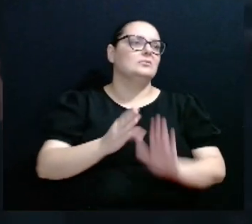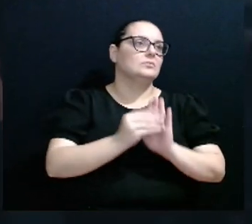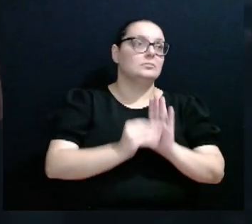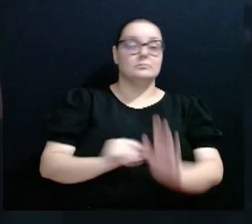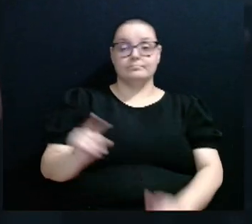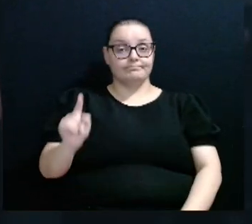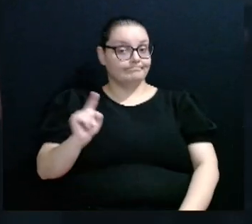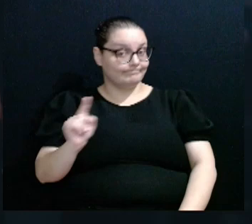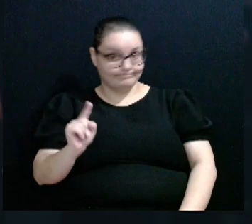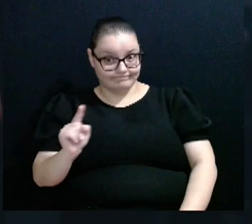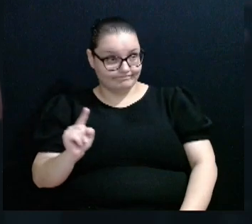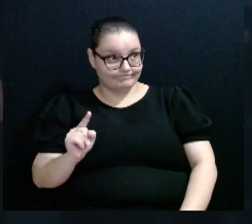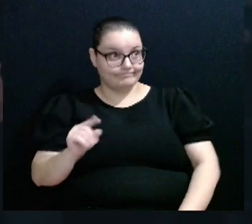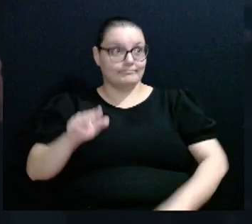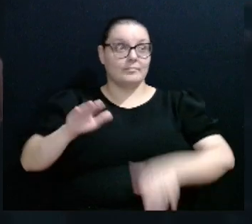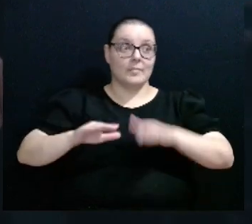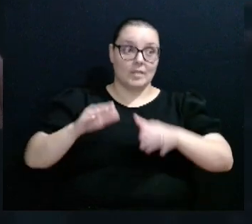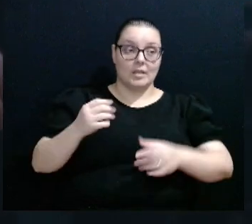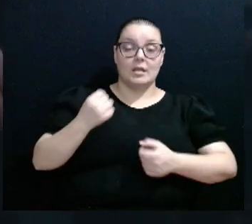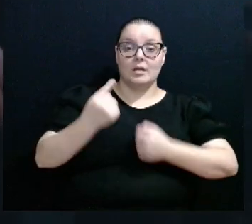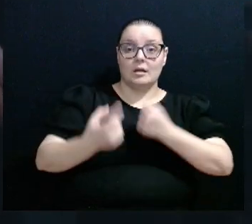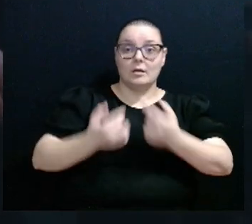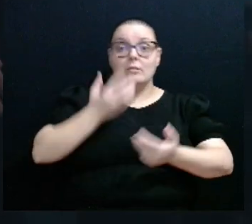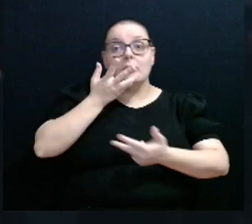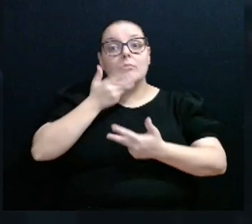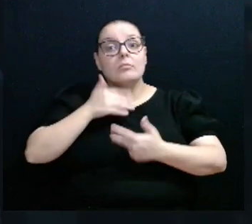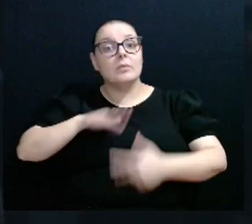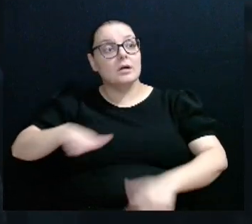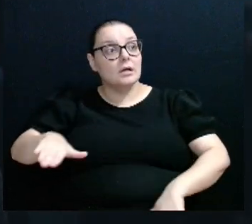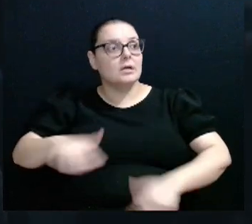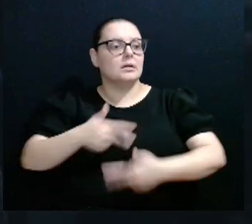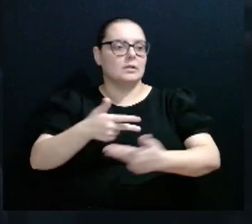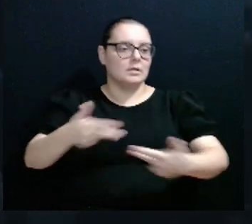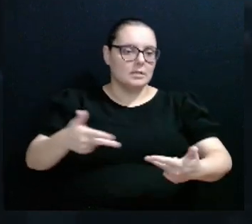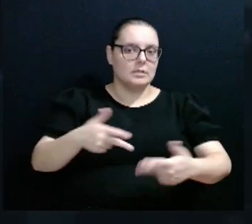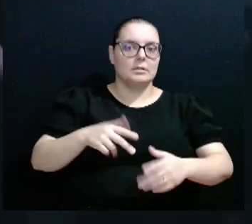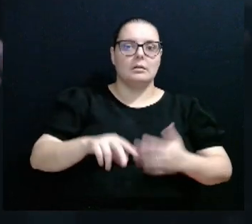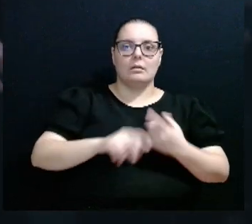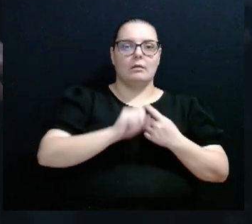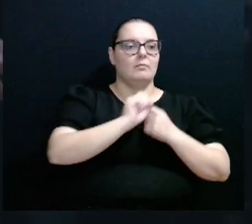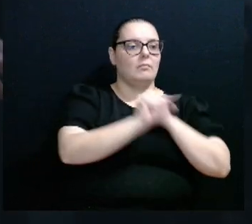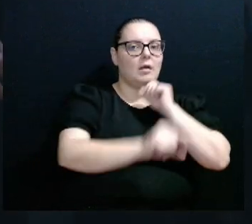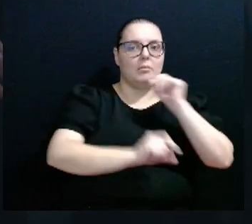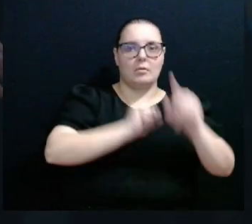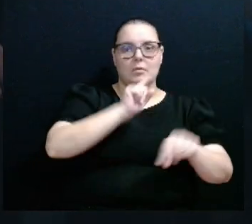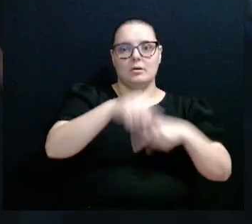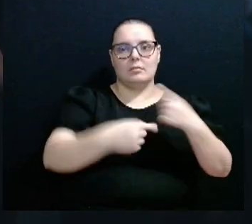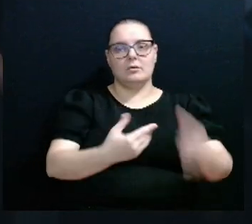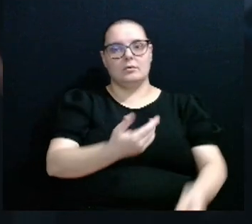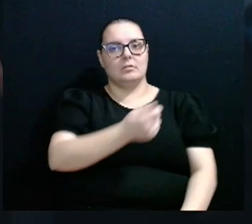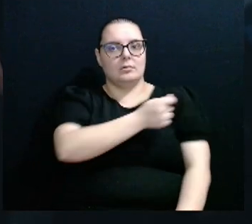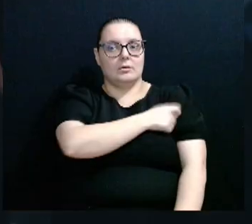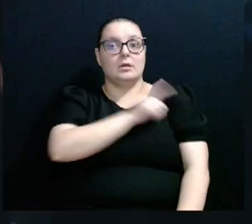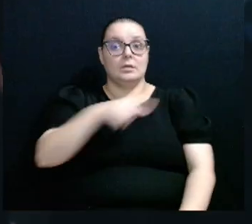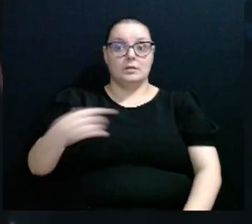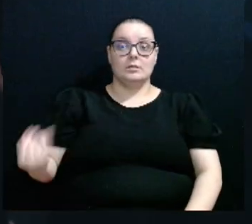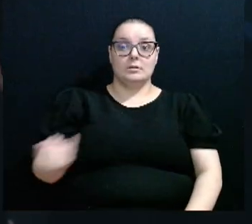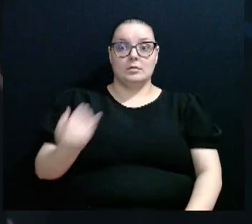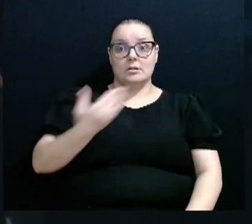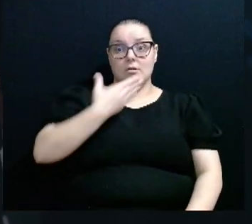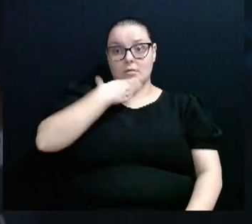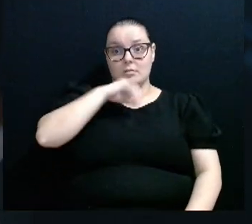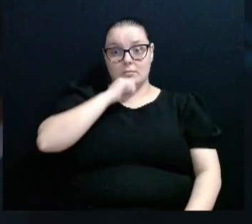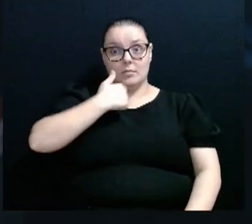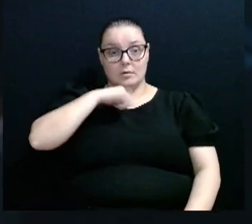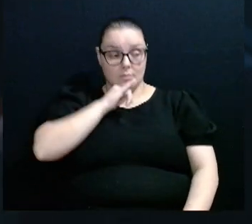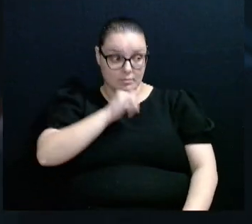quê? Tem alguma criança que está ofendendo esse aluno. E aí por isso ele não queria. Então é muito importante os pais falarem, mas por que que você não quer ir